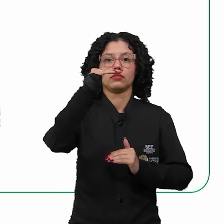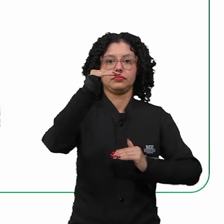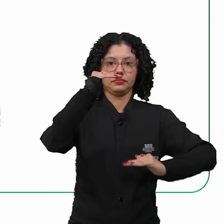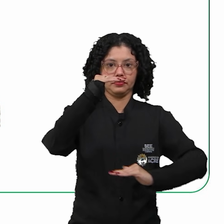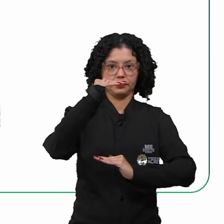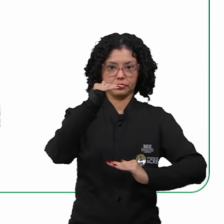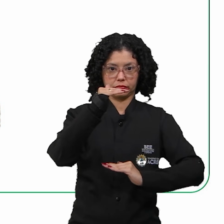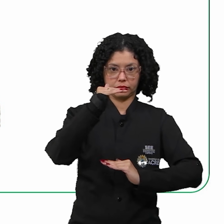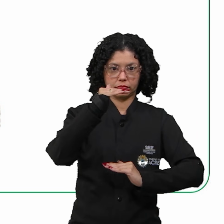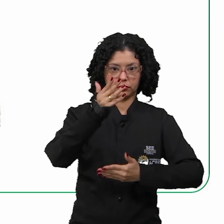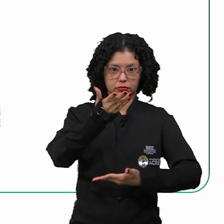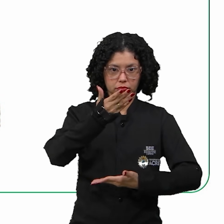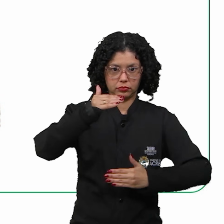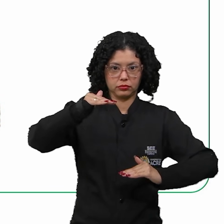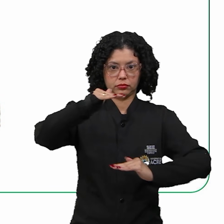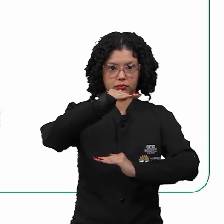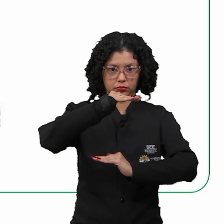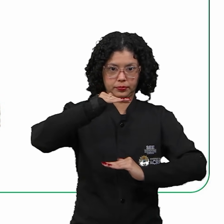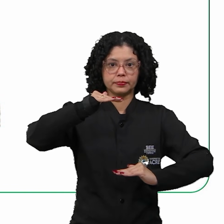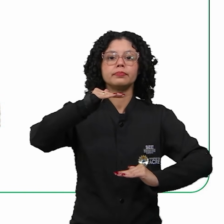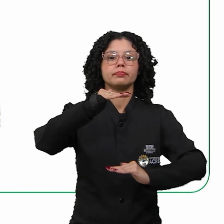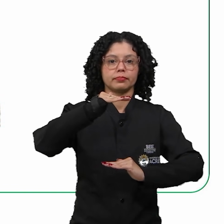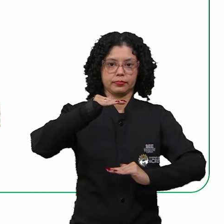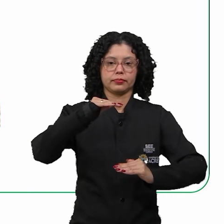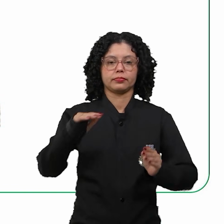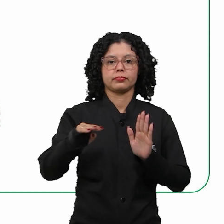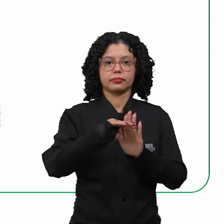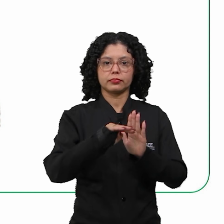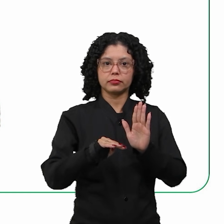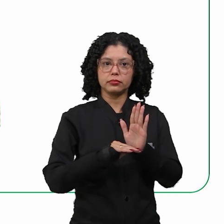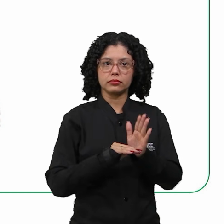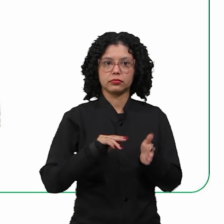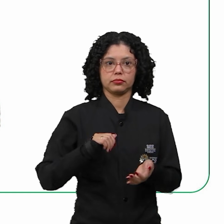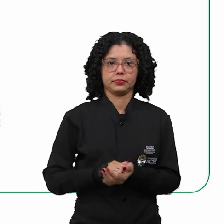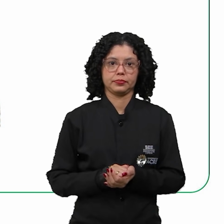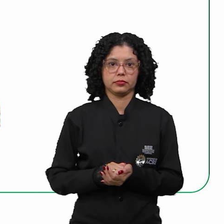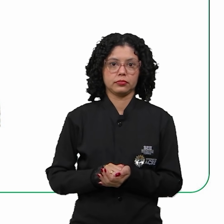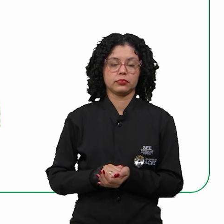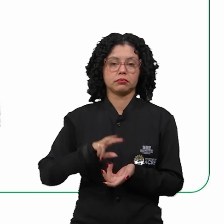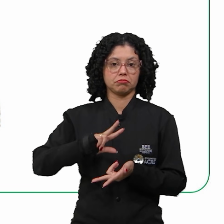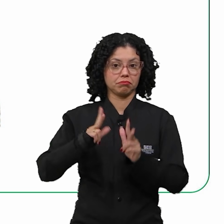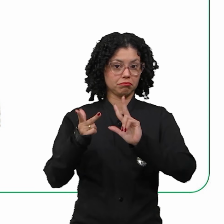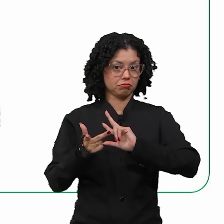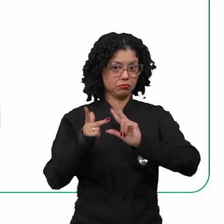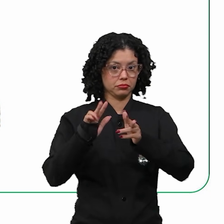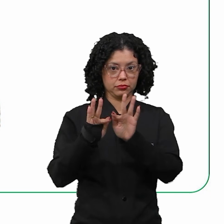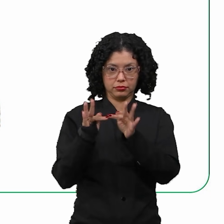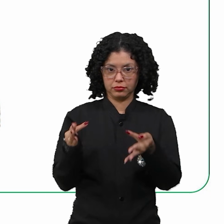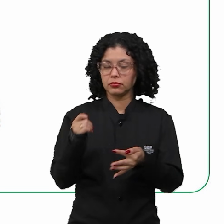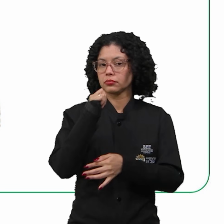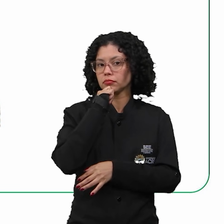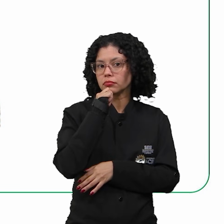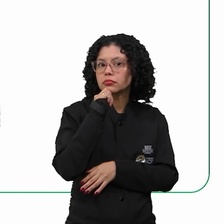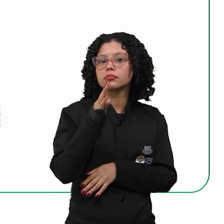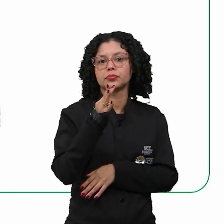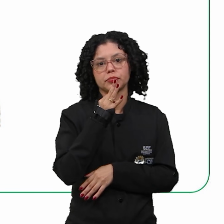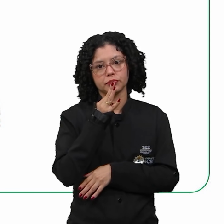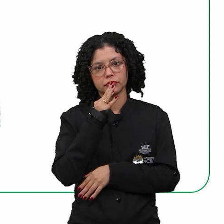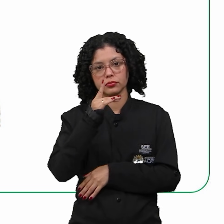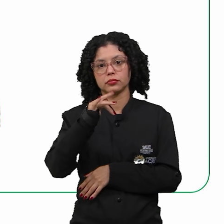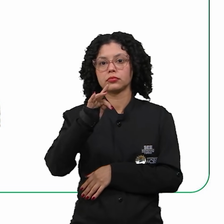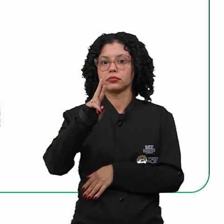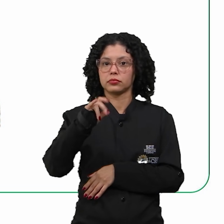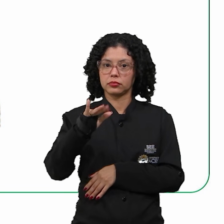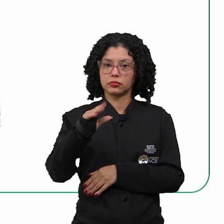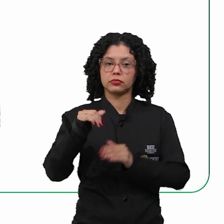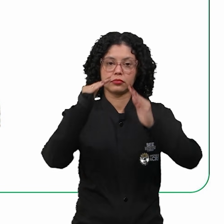pentagonal inferior. Então, classificação dos poliedros bastante simples. Os mais conhecidos são os prismas,